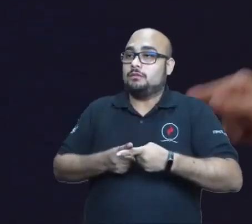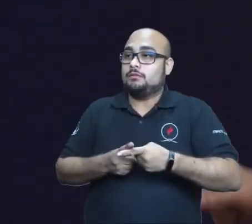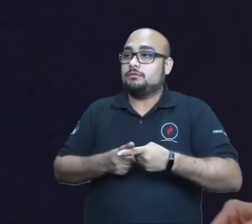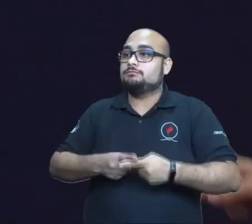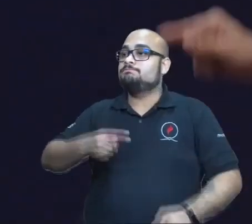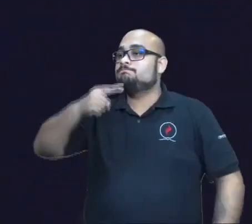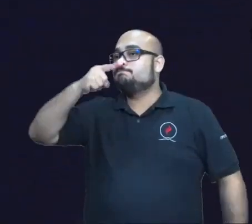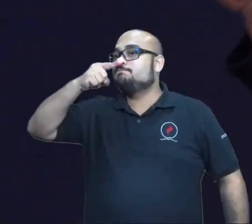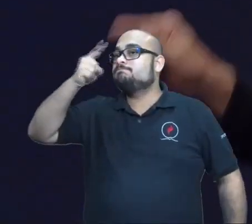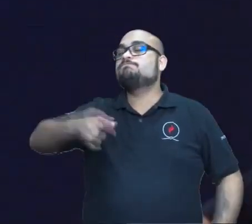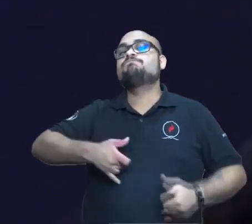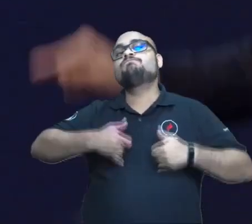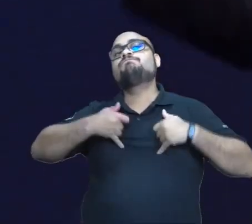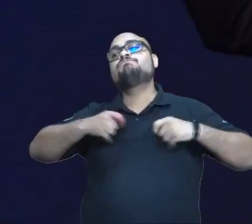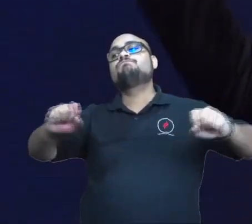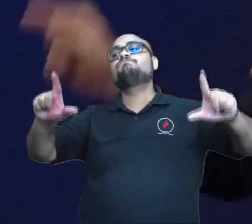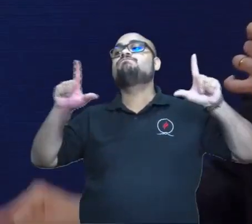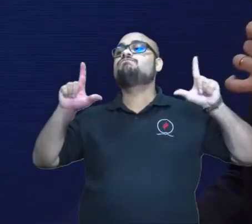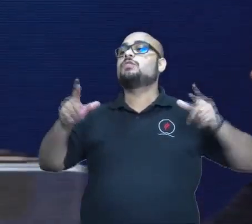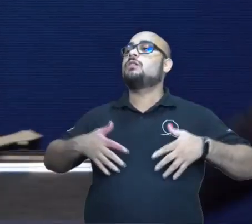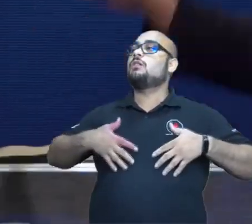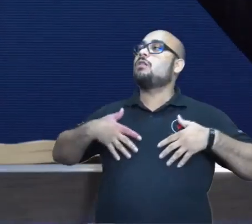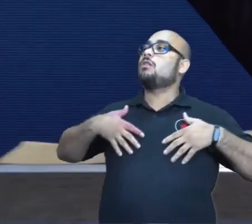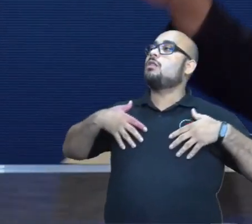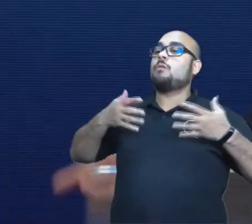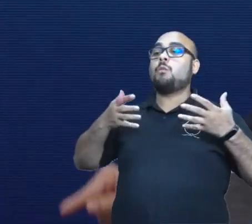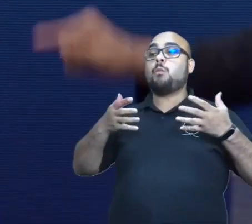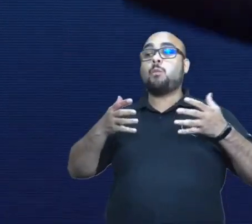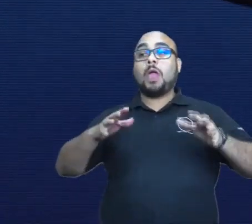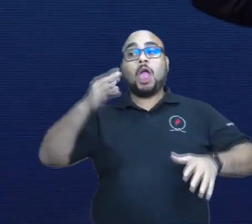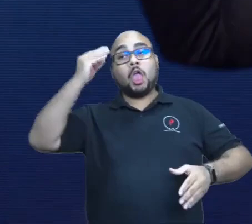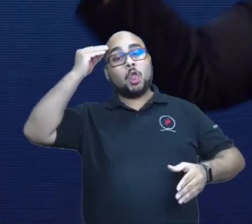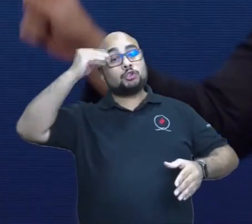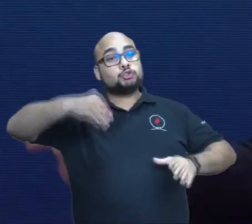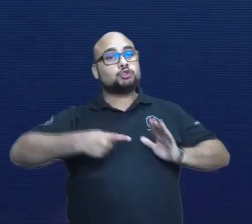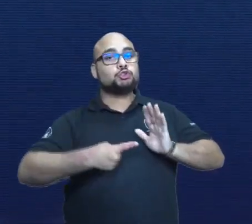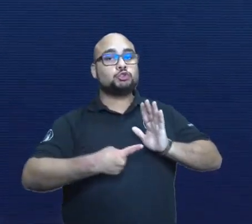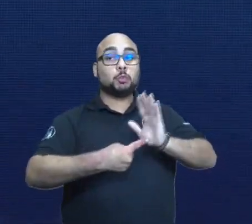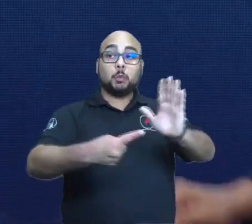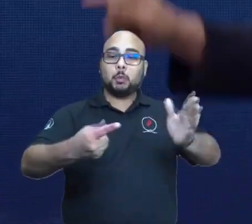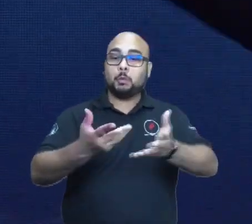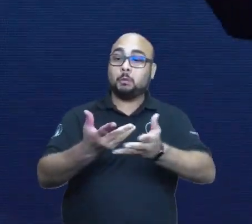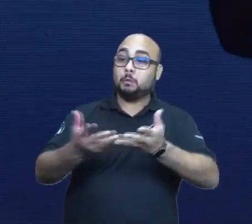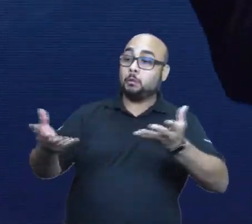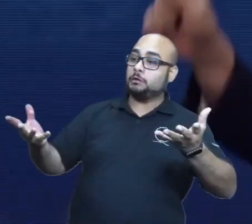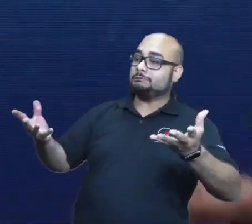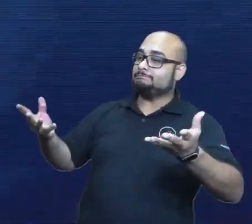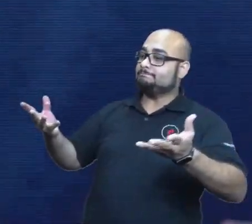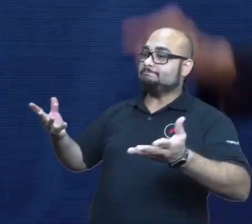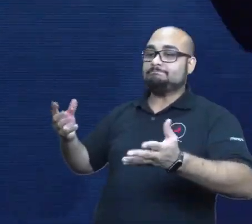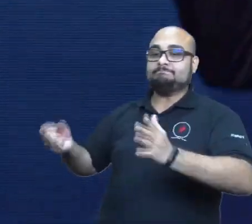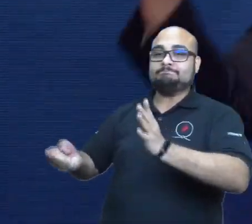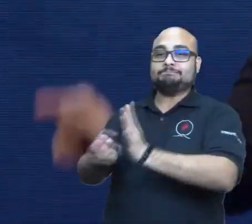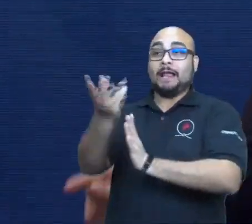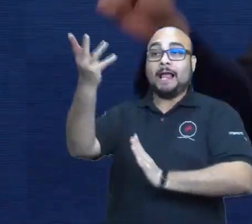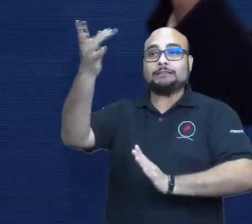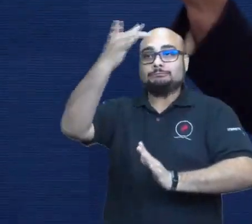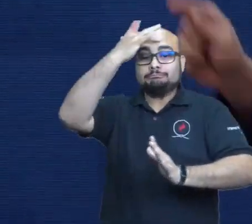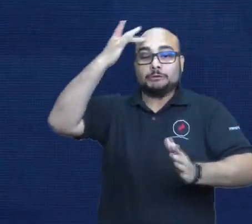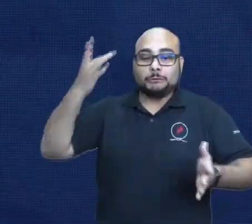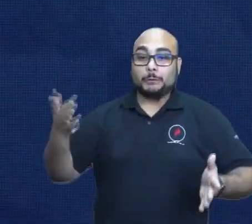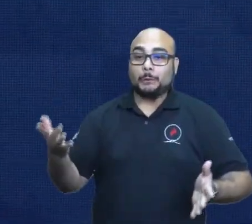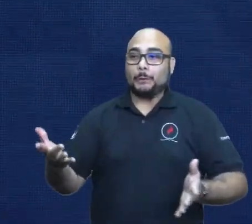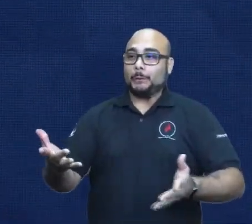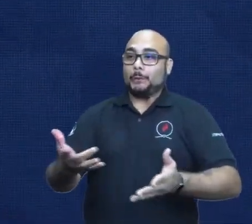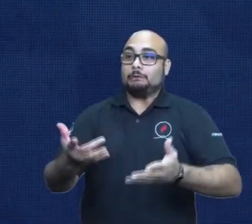não quer transparecer suas fraquezas diante da escola de profetas porque quer continuar aparecendo